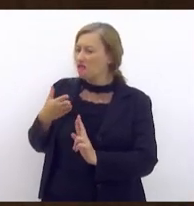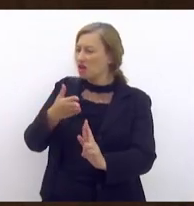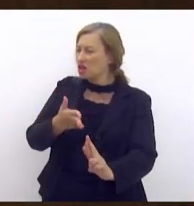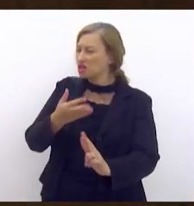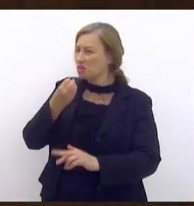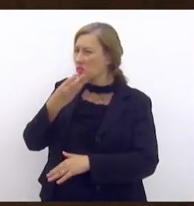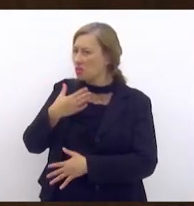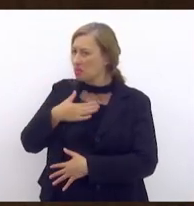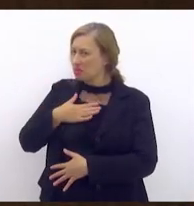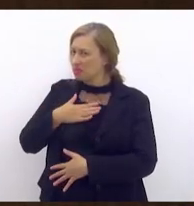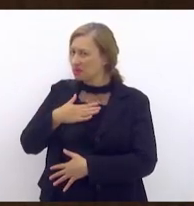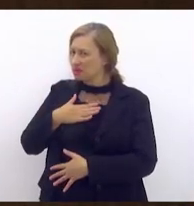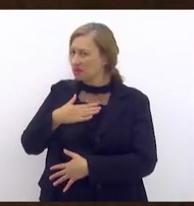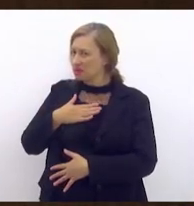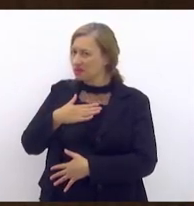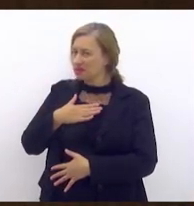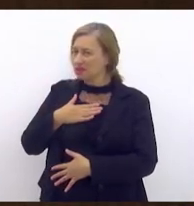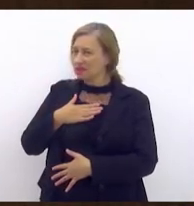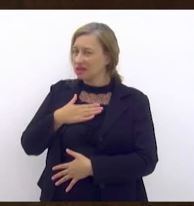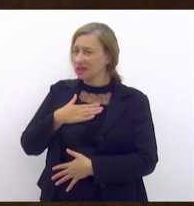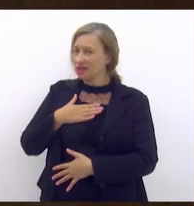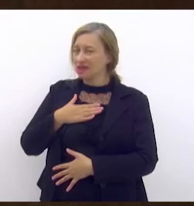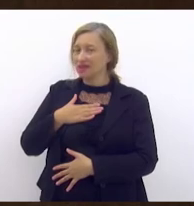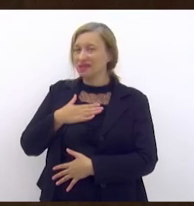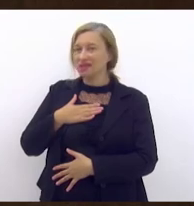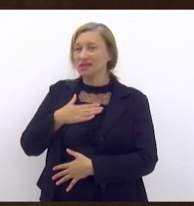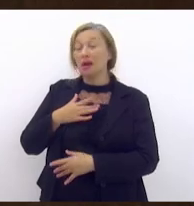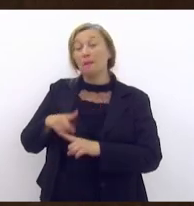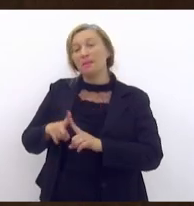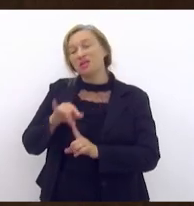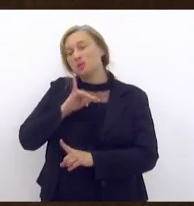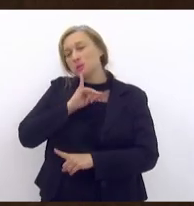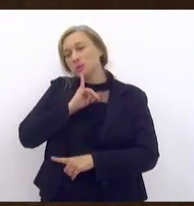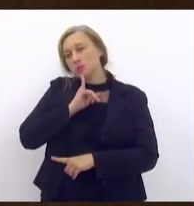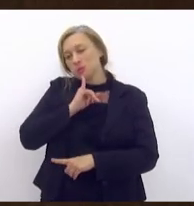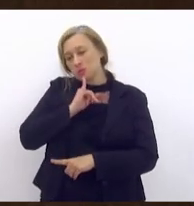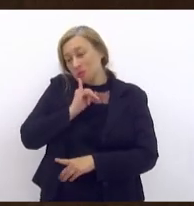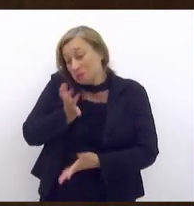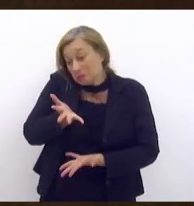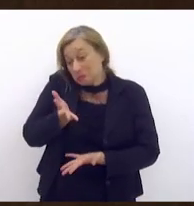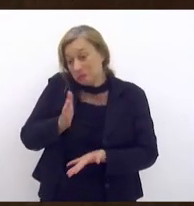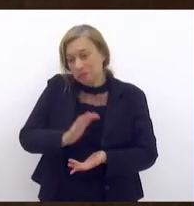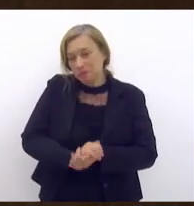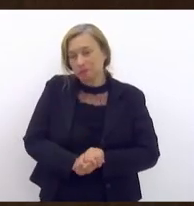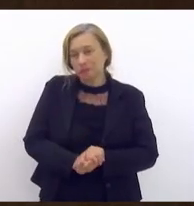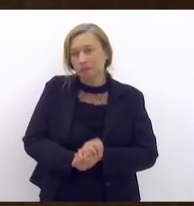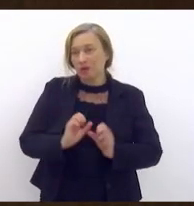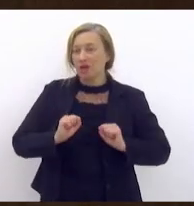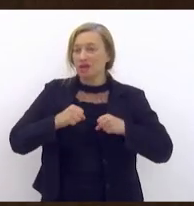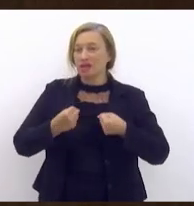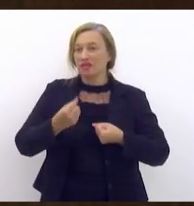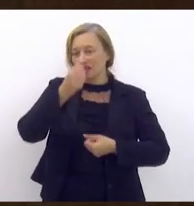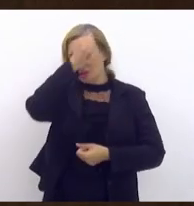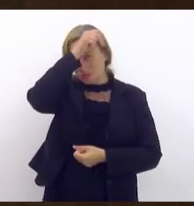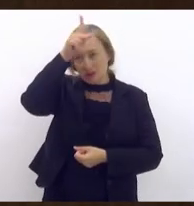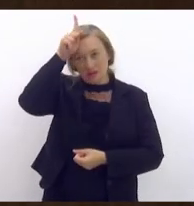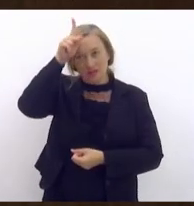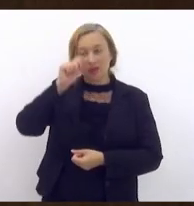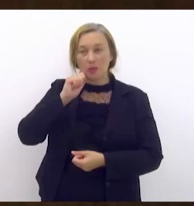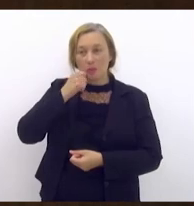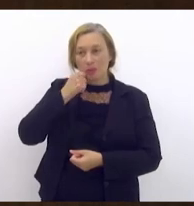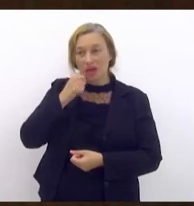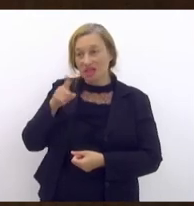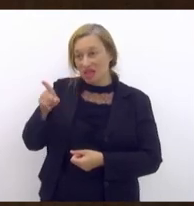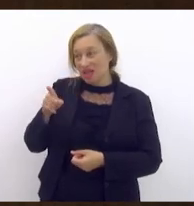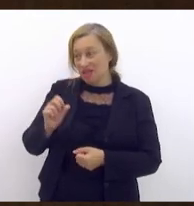nenhuma, mas que, infelizmente, ao defender o prefeito Eduardo Paes, ele está